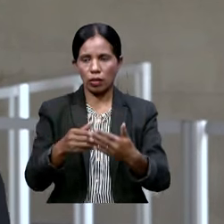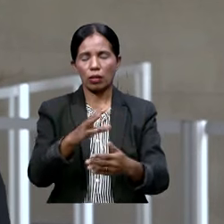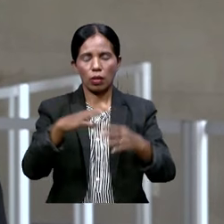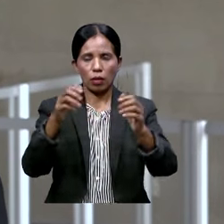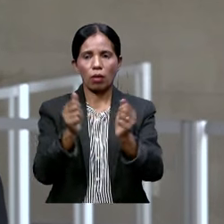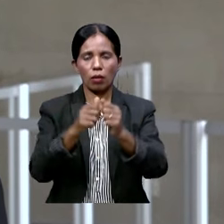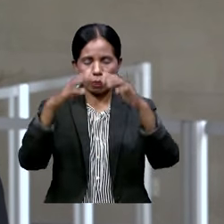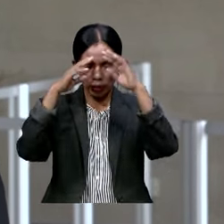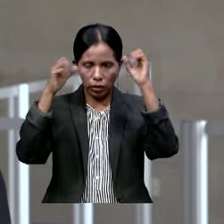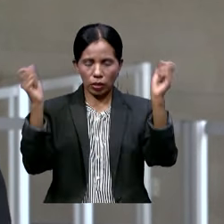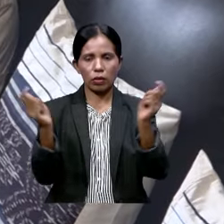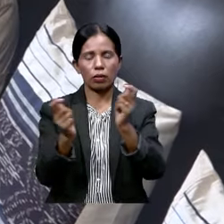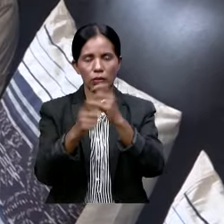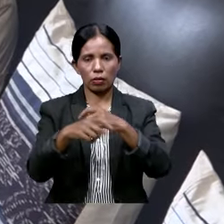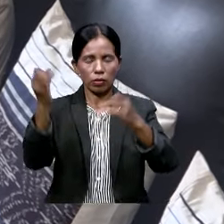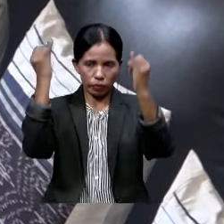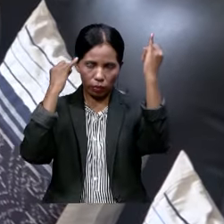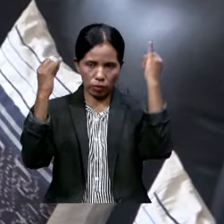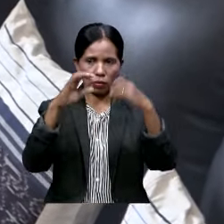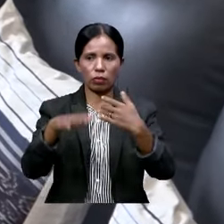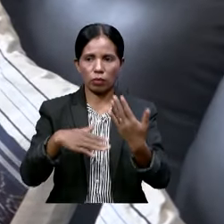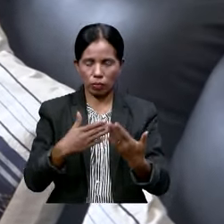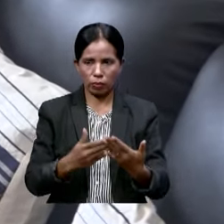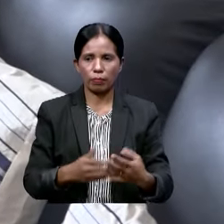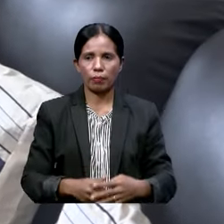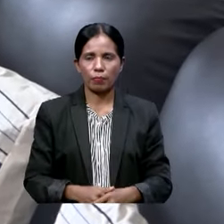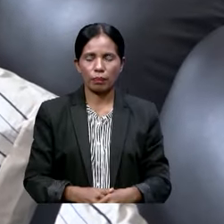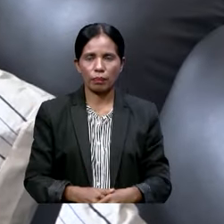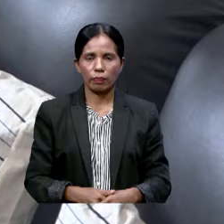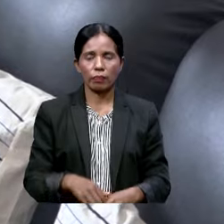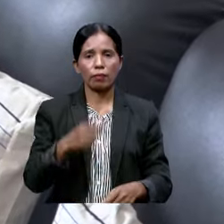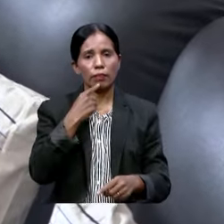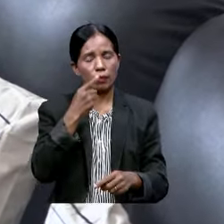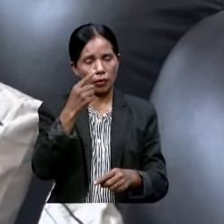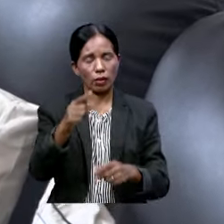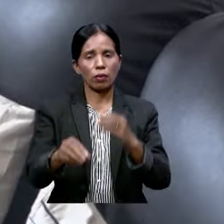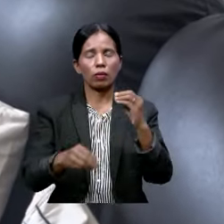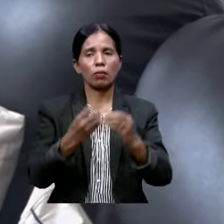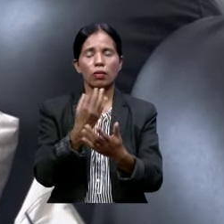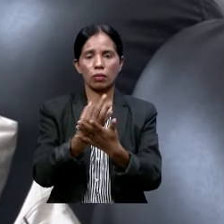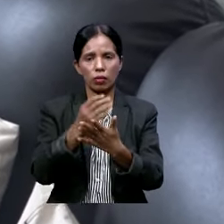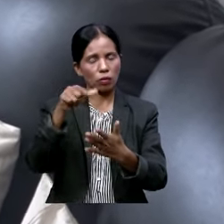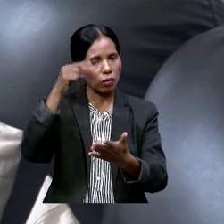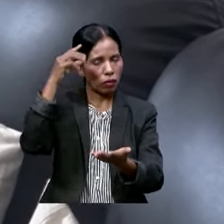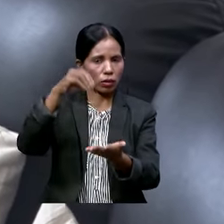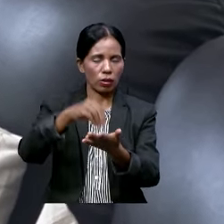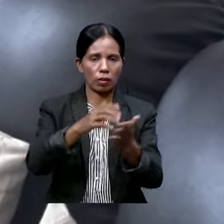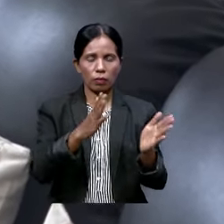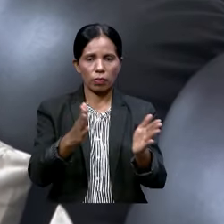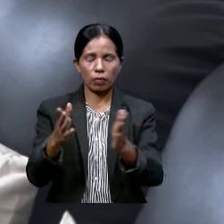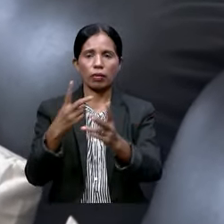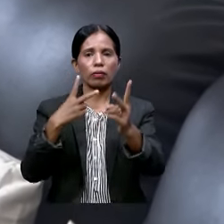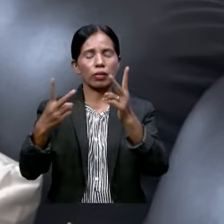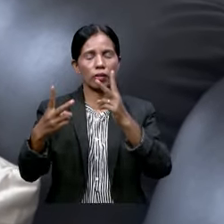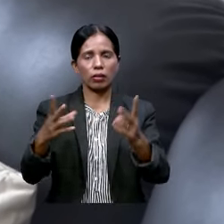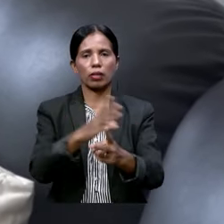sempre trocamos estas informações. Marco Esprisi Hatutan, quando fundos no governo aloca onde prepara a visita a Santo